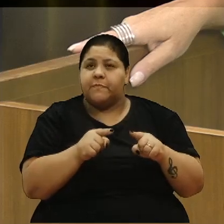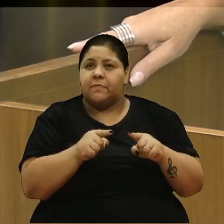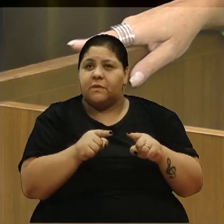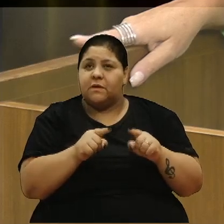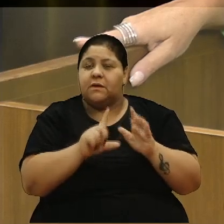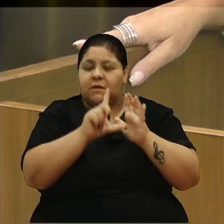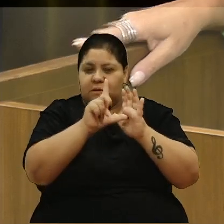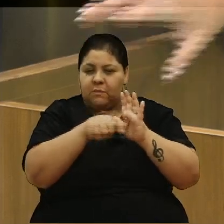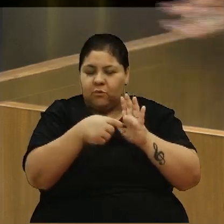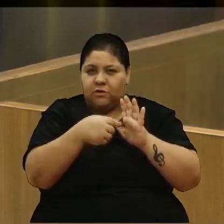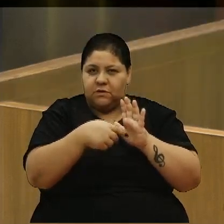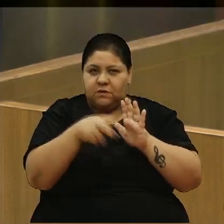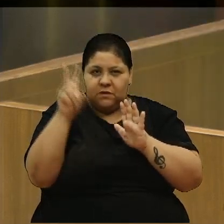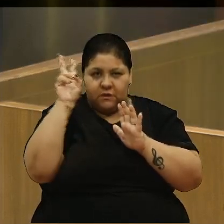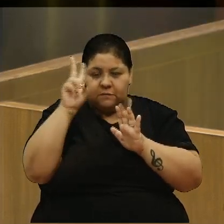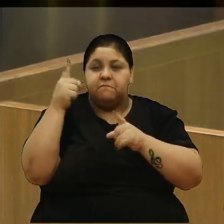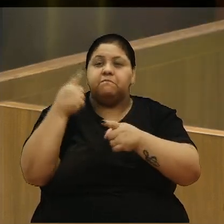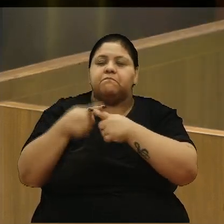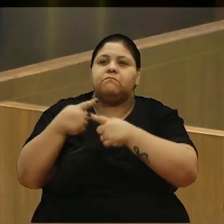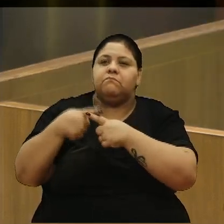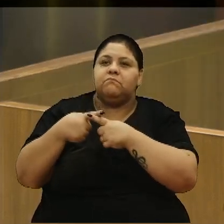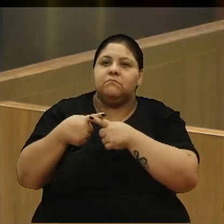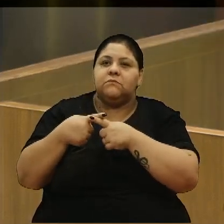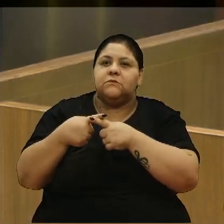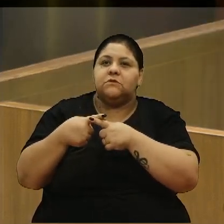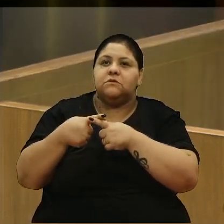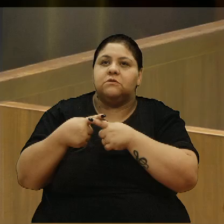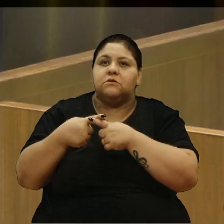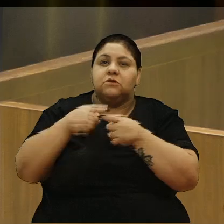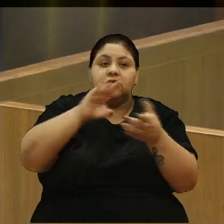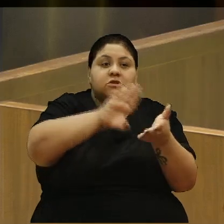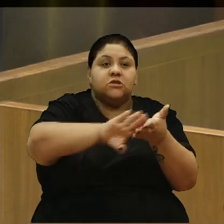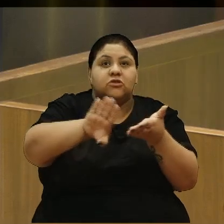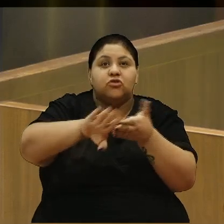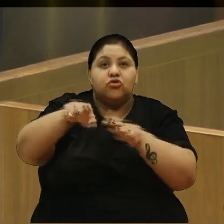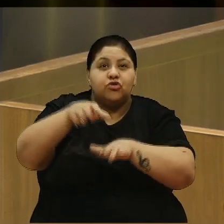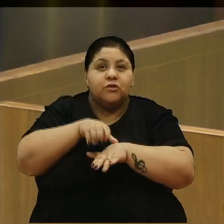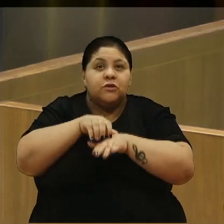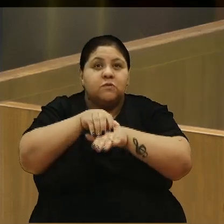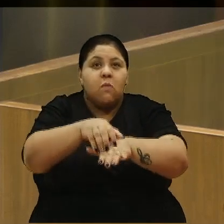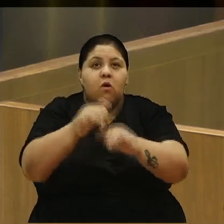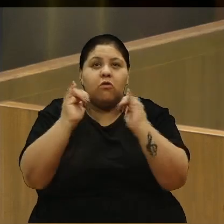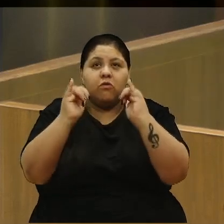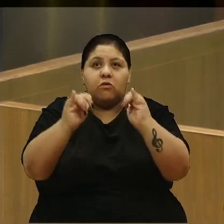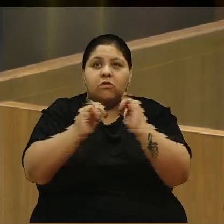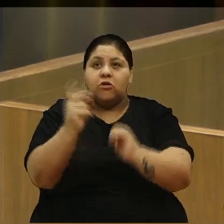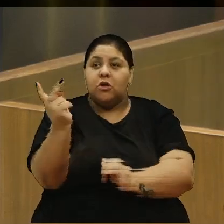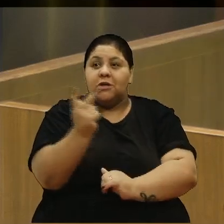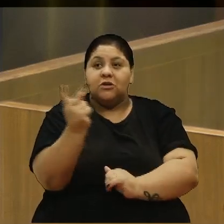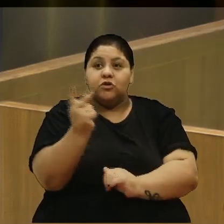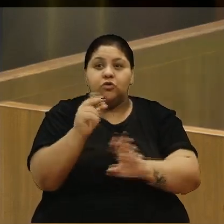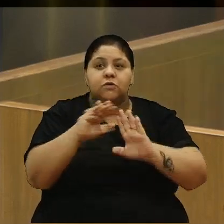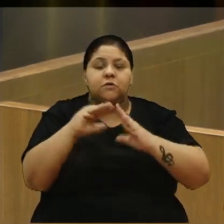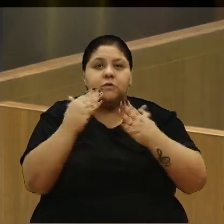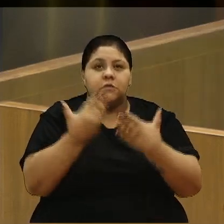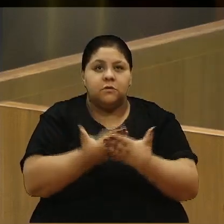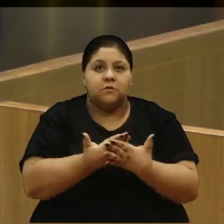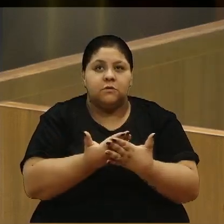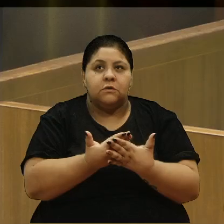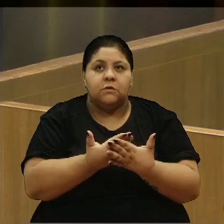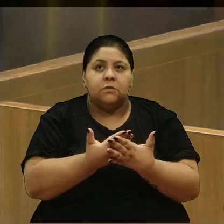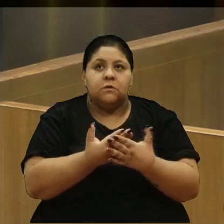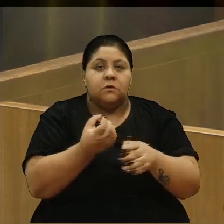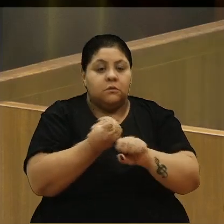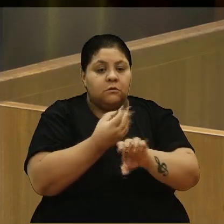pouco me veio na cabeça, porque está sendo tirado o transporte escolar. Em 2 dessas escolas, a